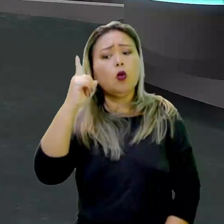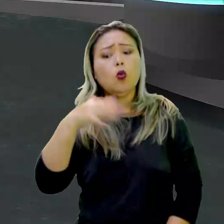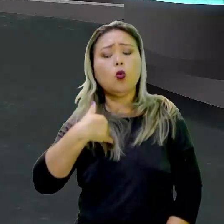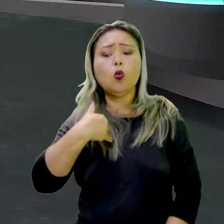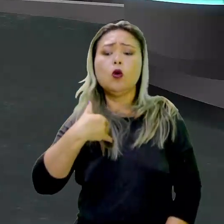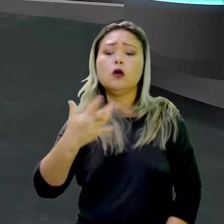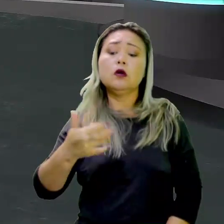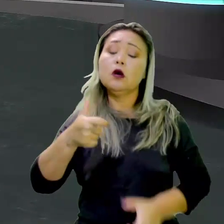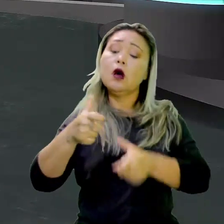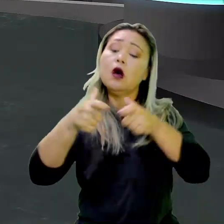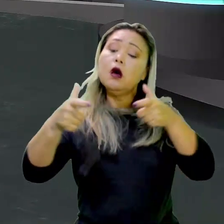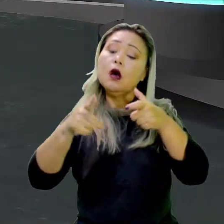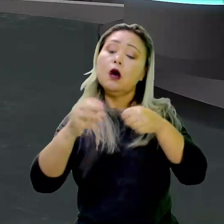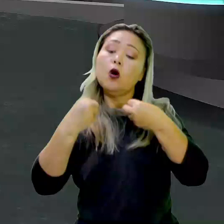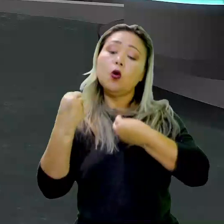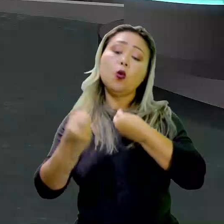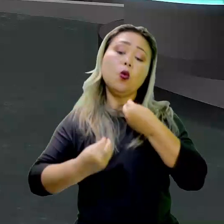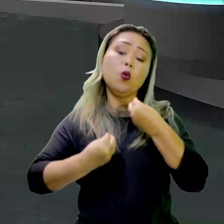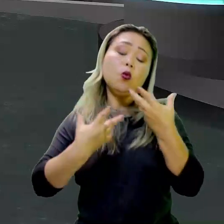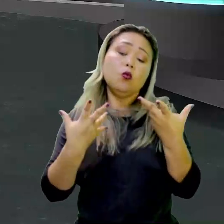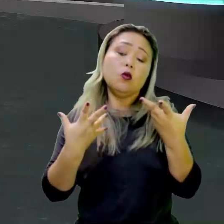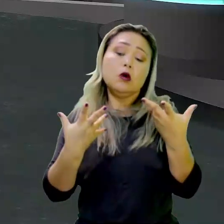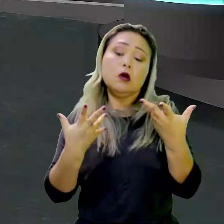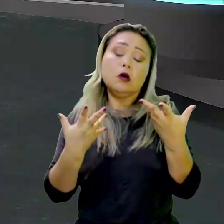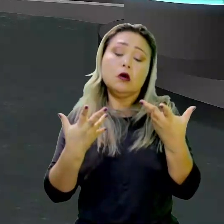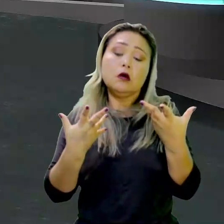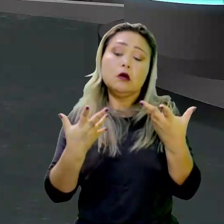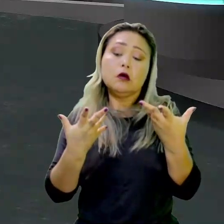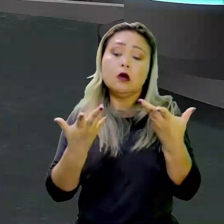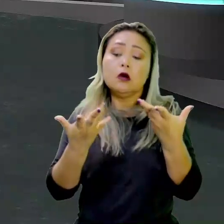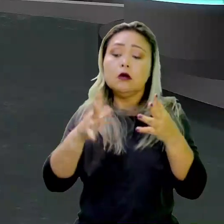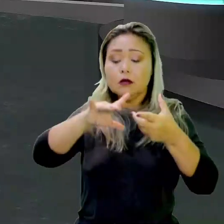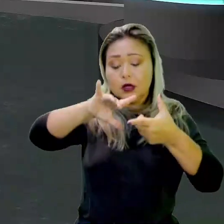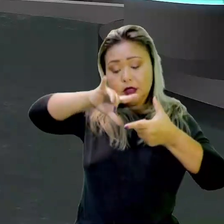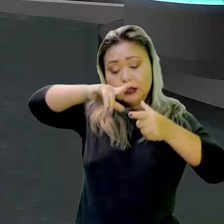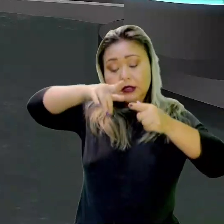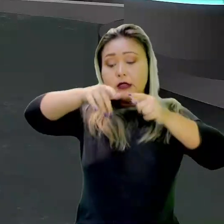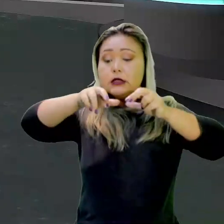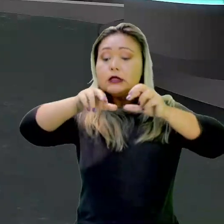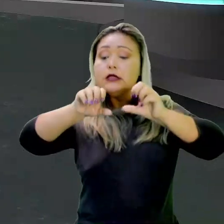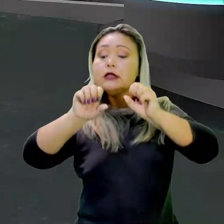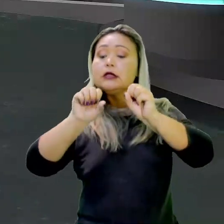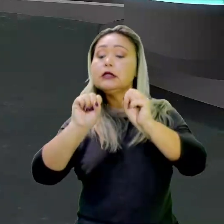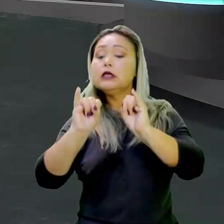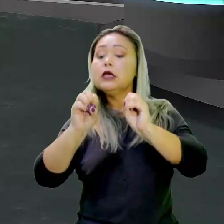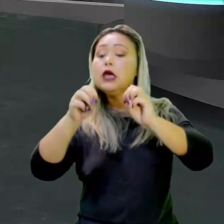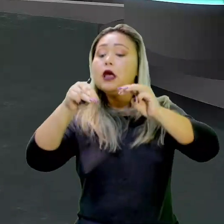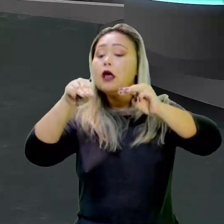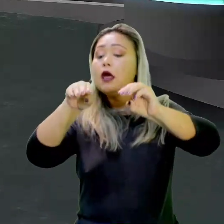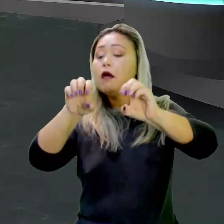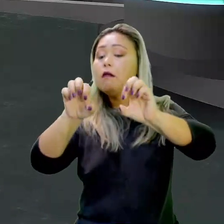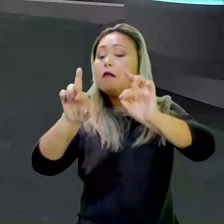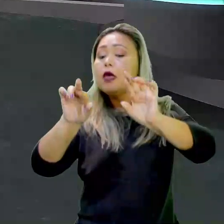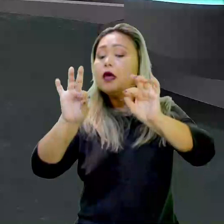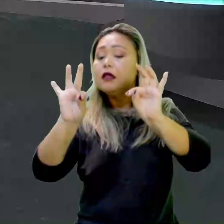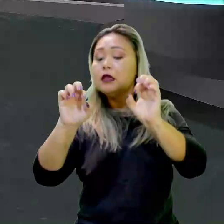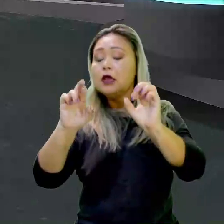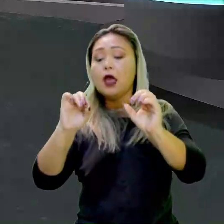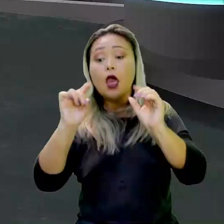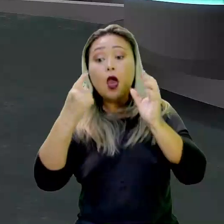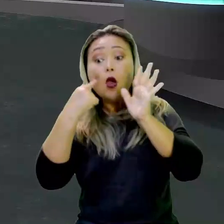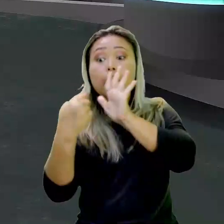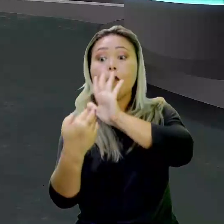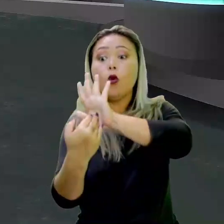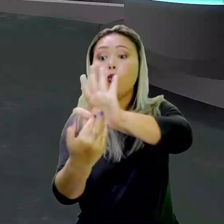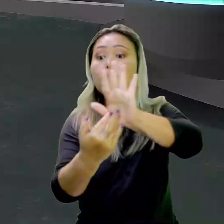preocupação imensa com a simetria, porque isso para eles era o que demonstrava a